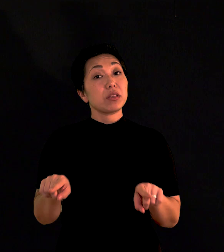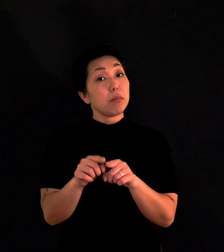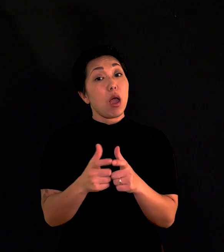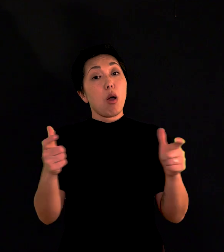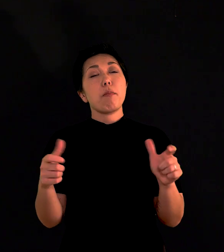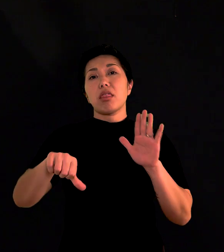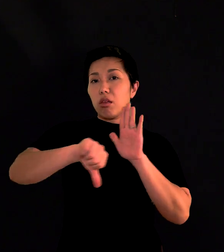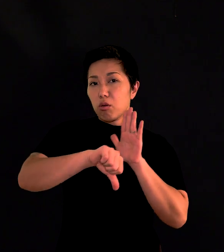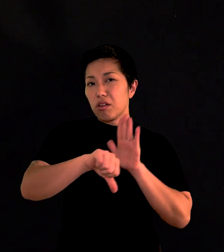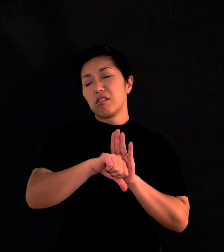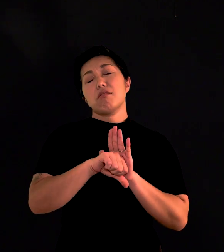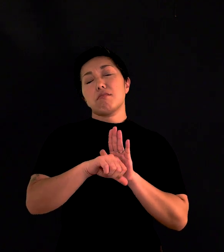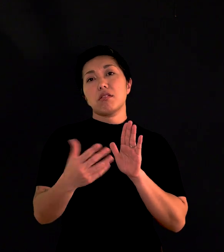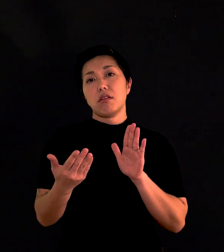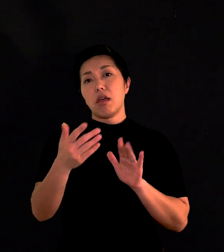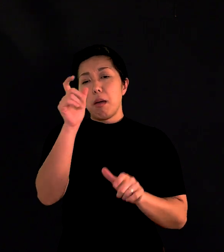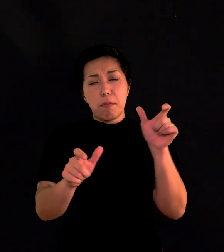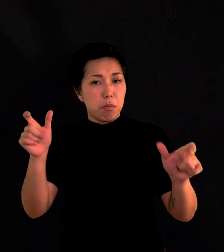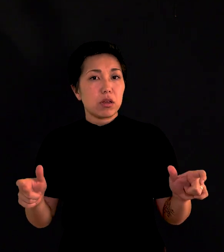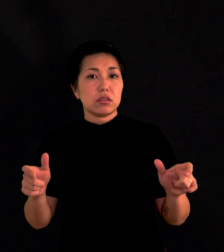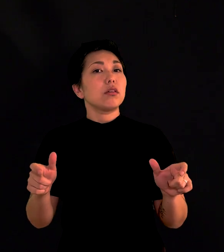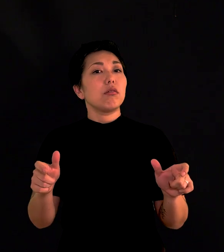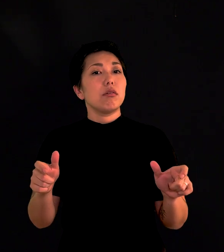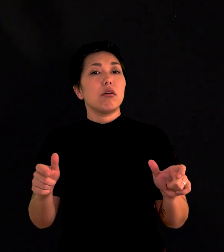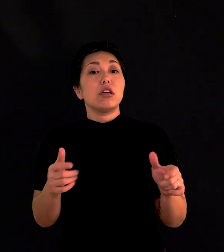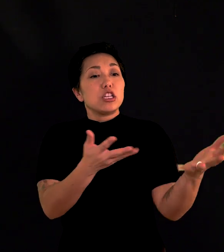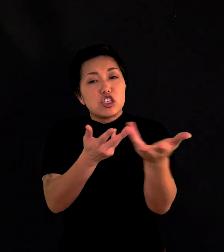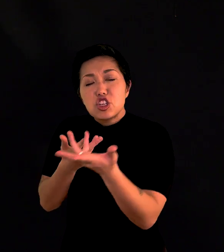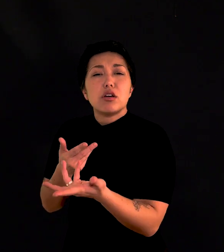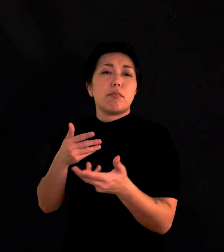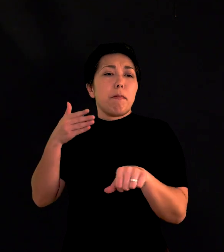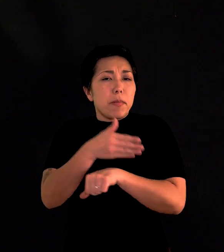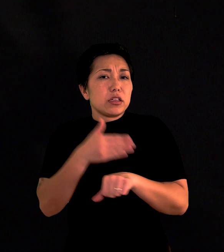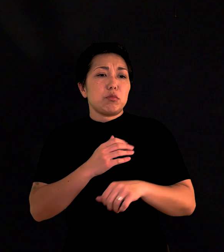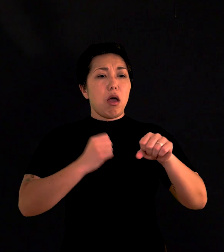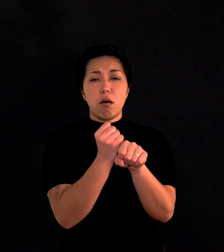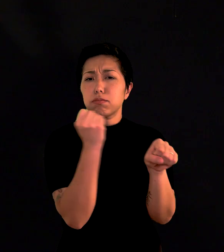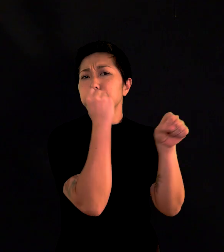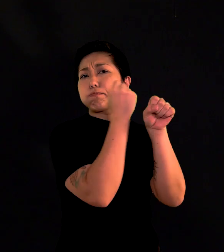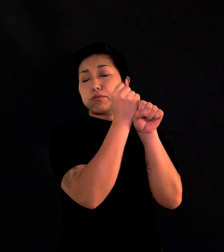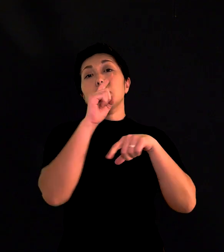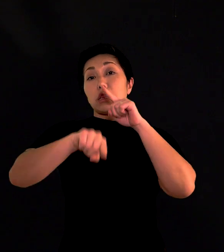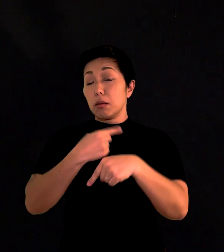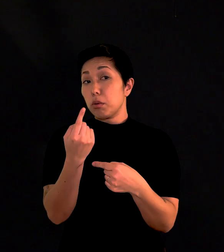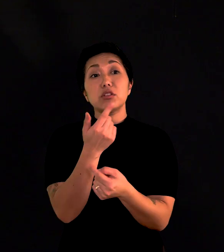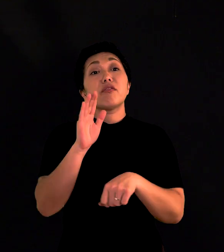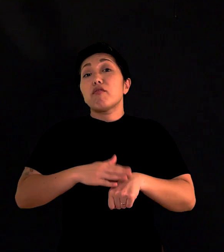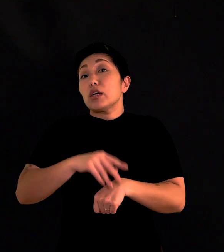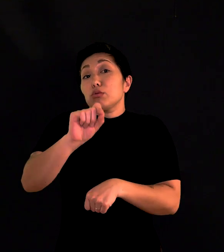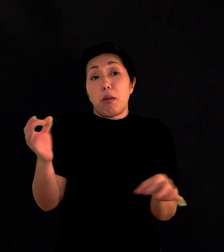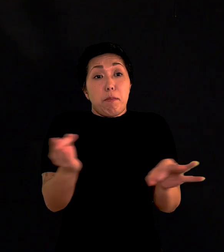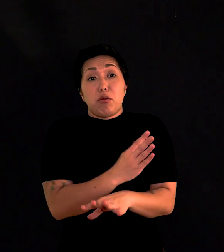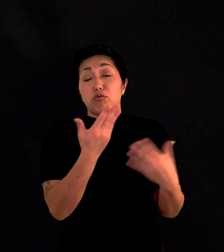era antes, né? Há um aumento de criminalidade, uma população que é atraída para participar da obra e que depois não tem o que fazer, que começa a